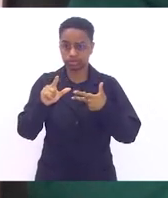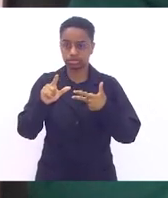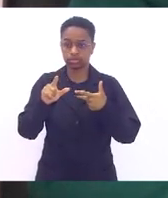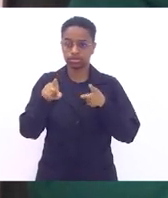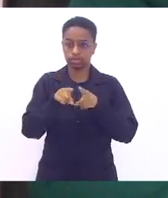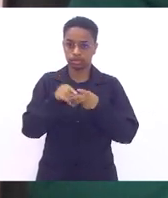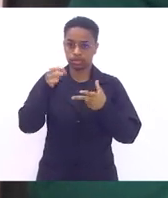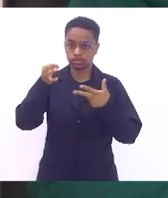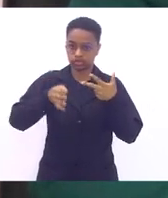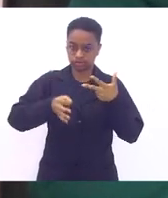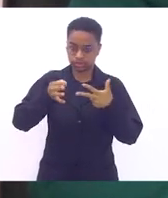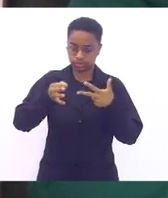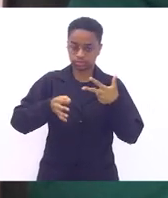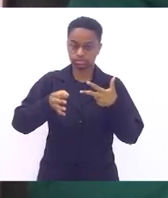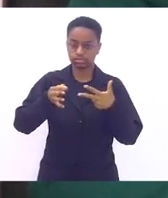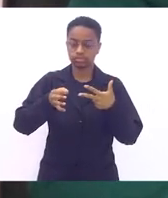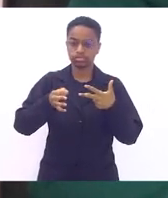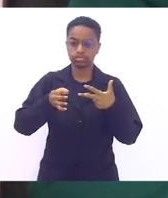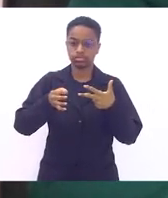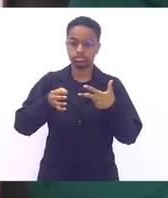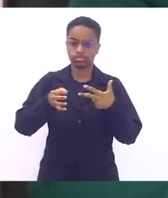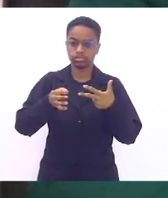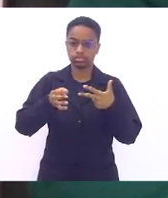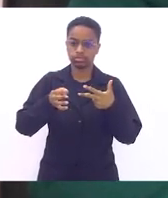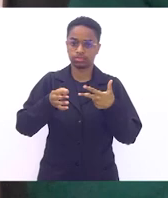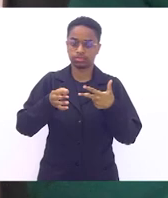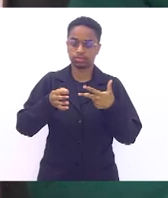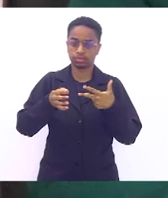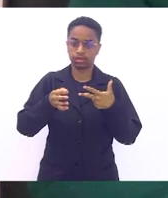o judiciário estejam